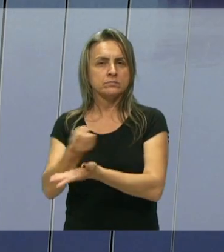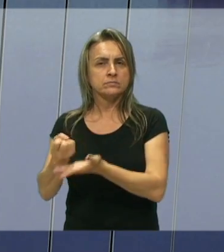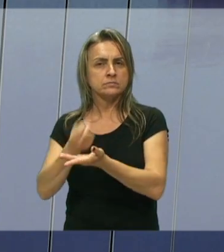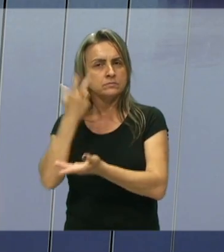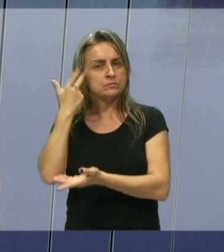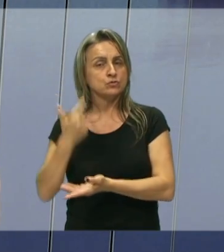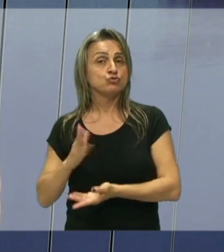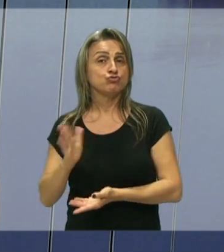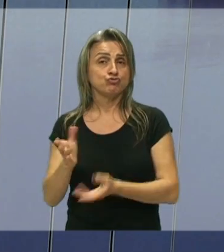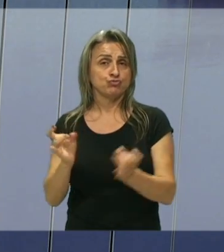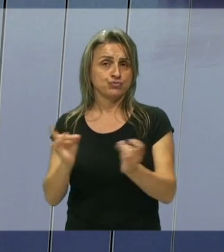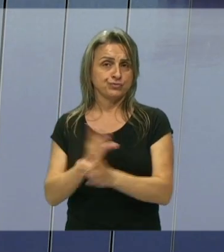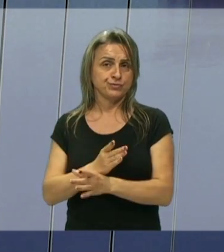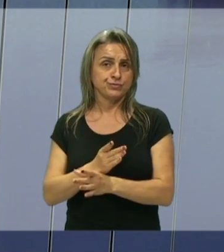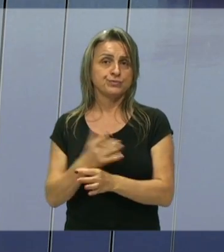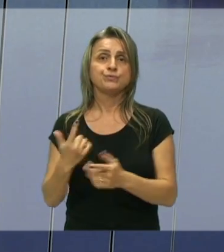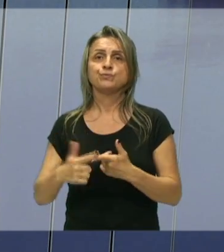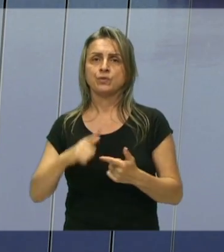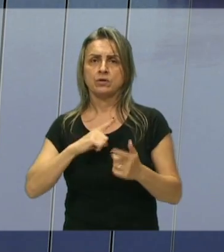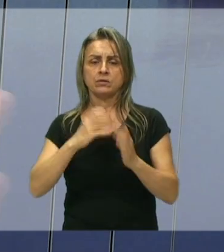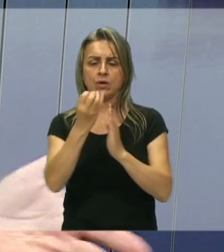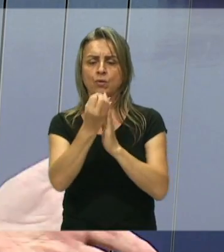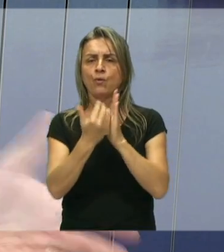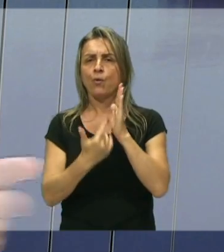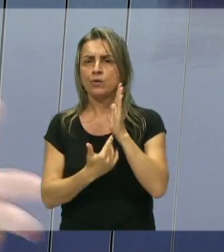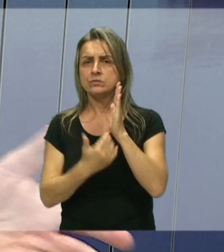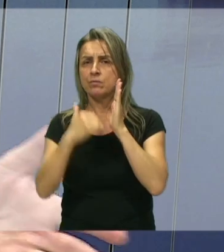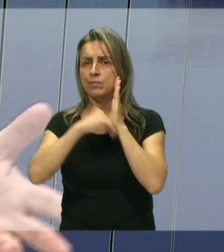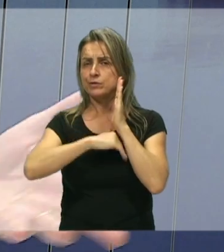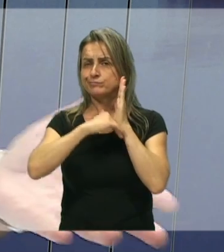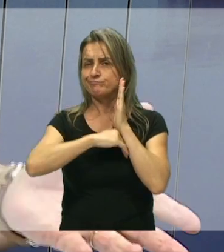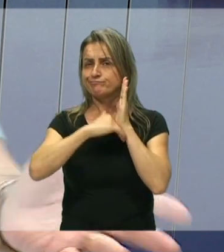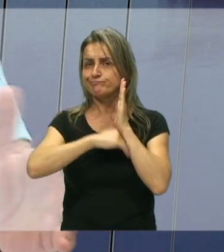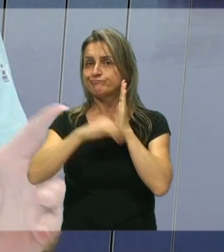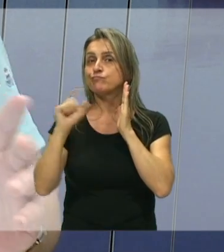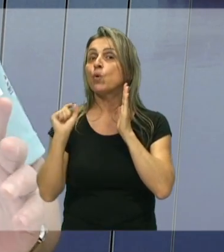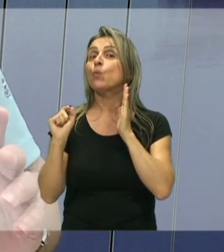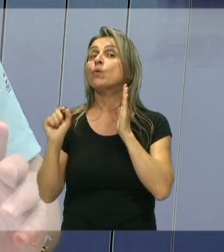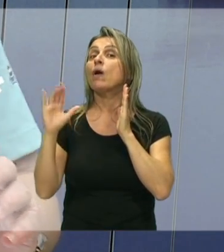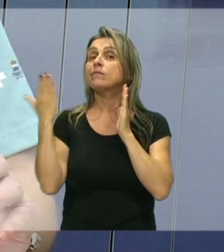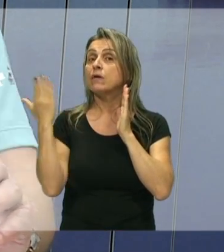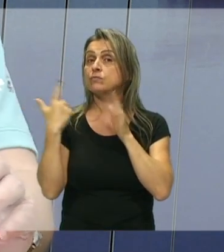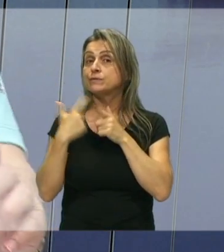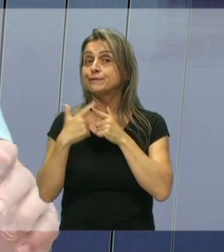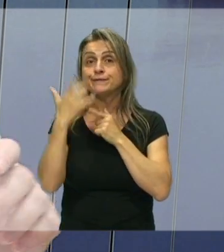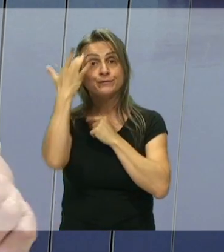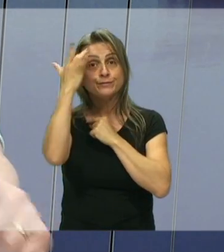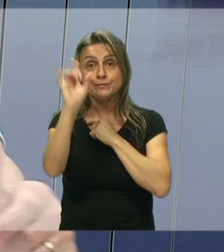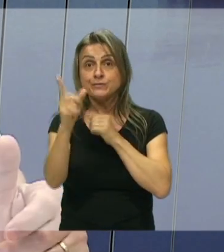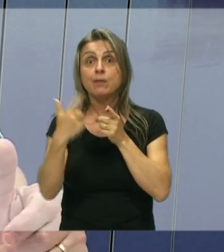nós temos também o orçamento secreto, que a gente nunca sabe o que está acontecendo, porque é secreto.